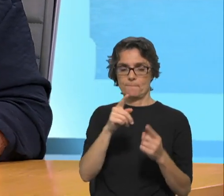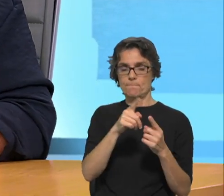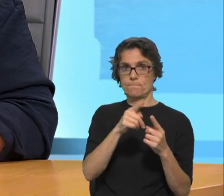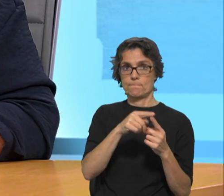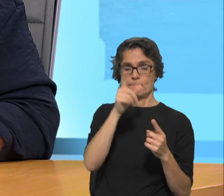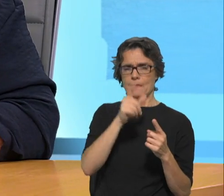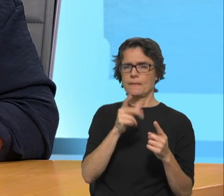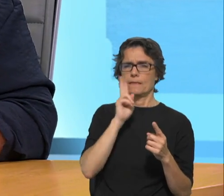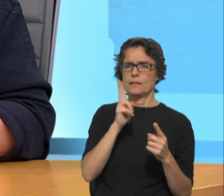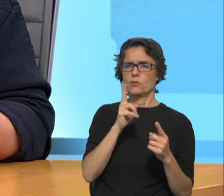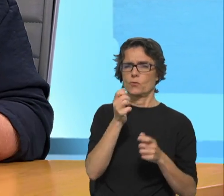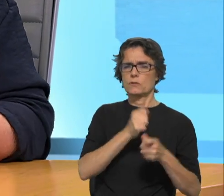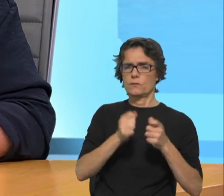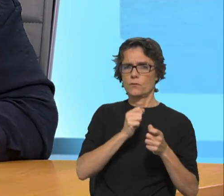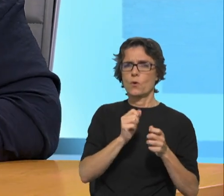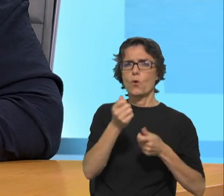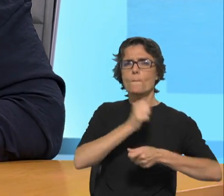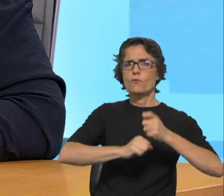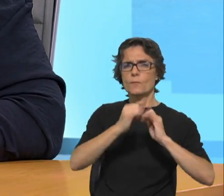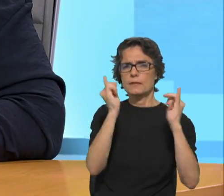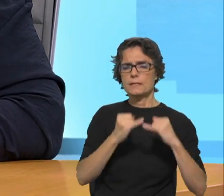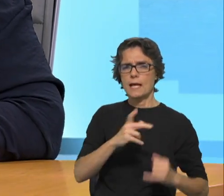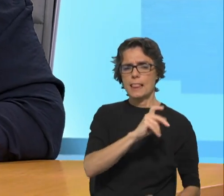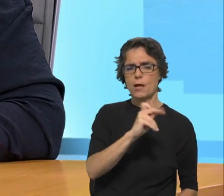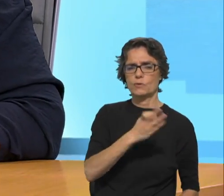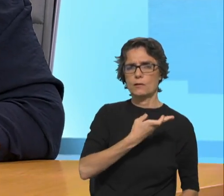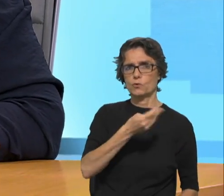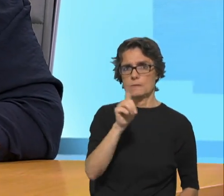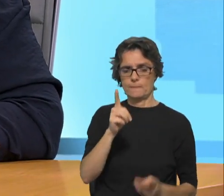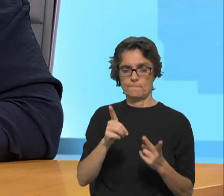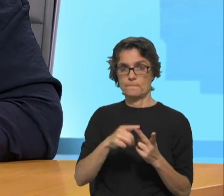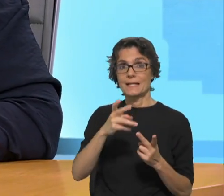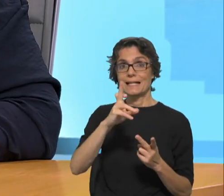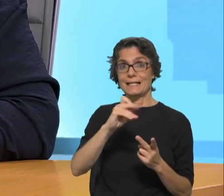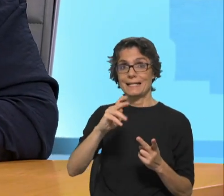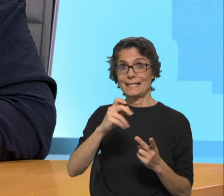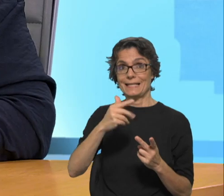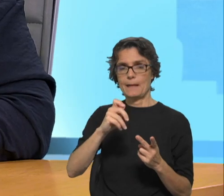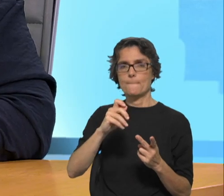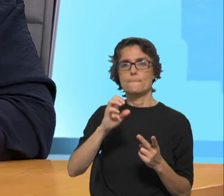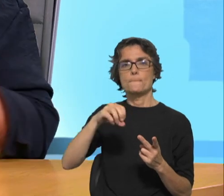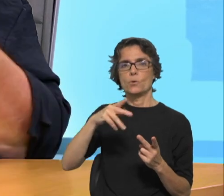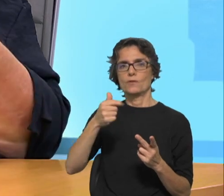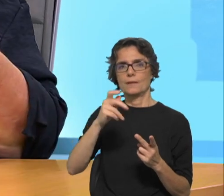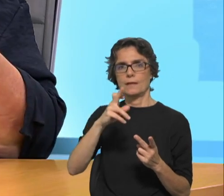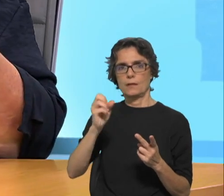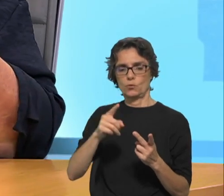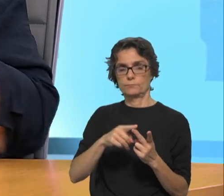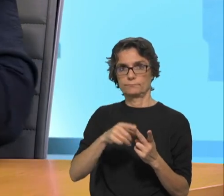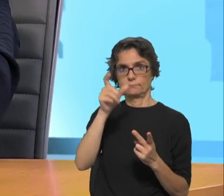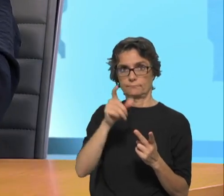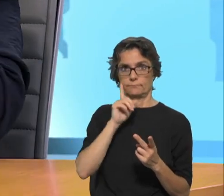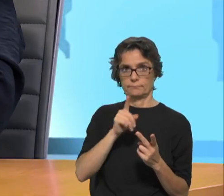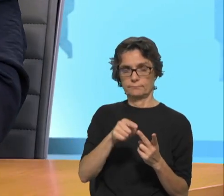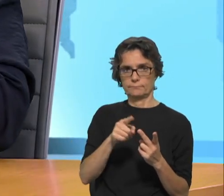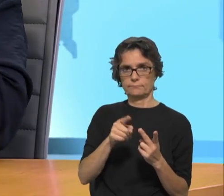do Movimento Internacional Laudato Si. Depois a Rita Sacramento Monteiro, ela vai-nos falar e vai estar, estou a